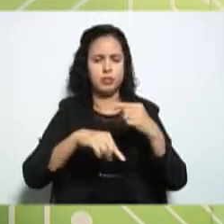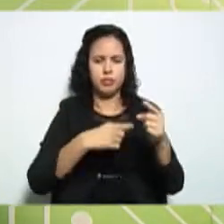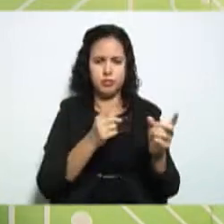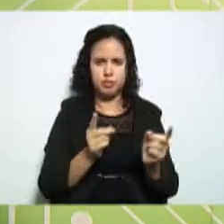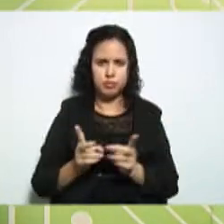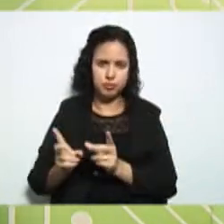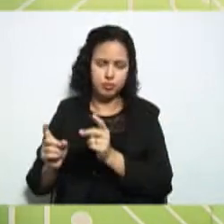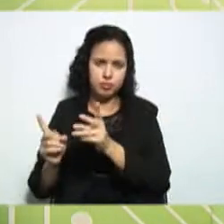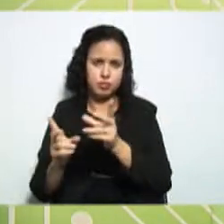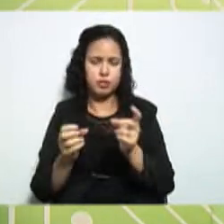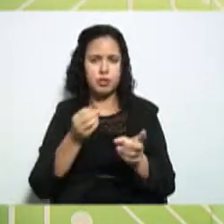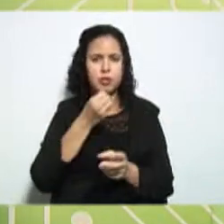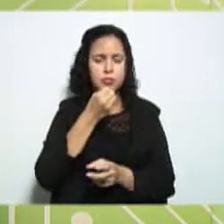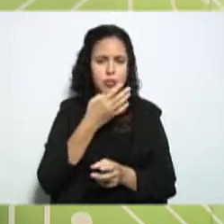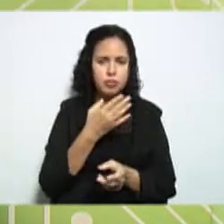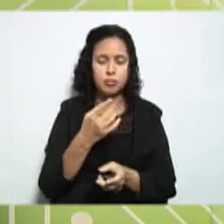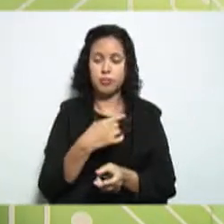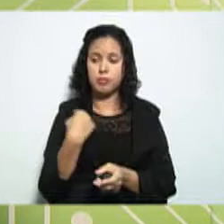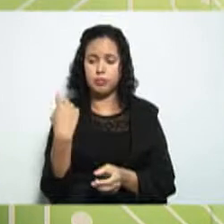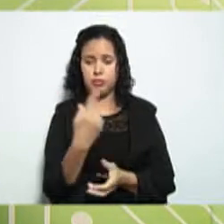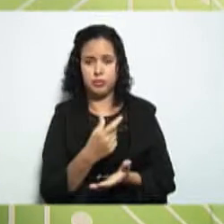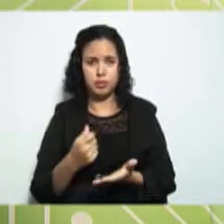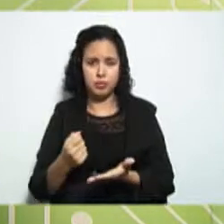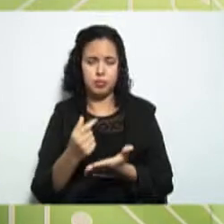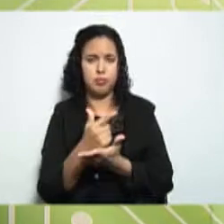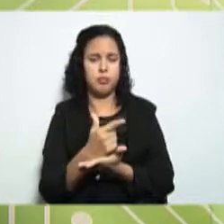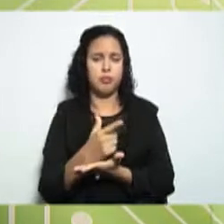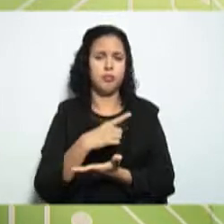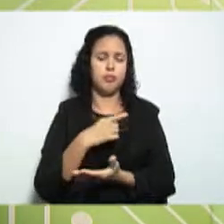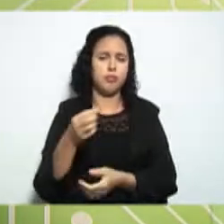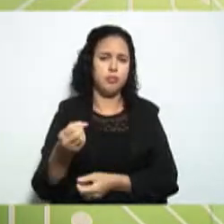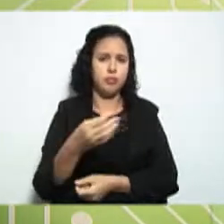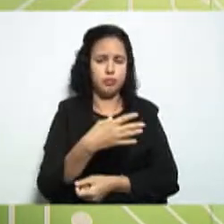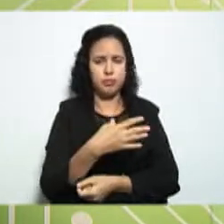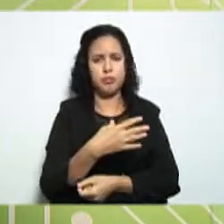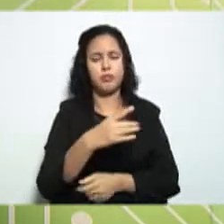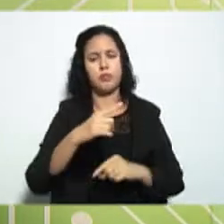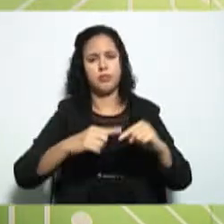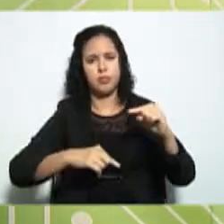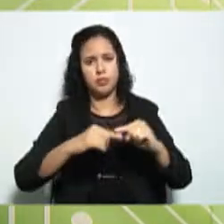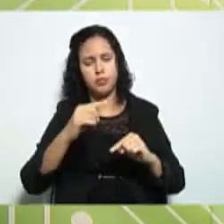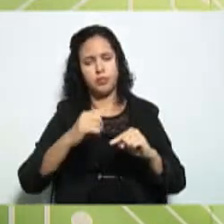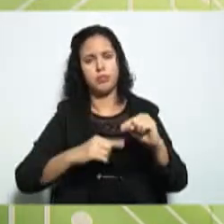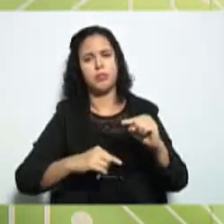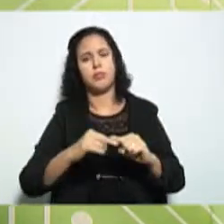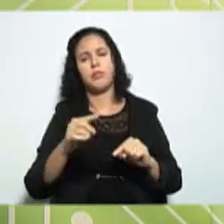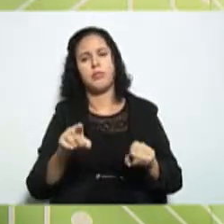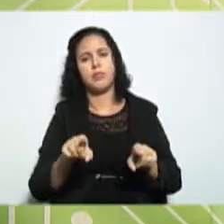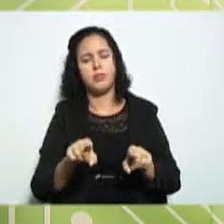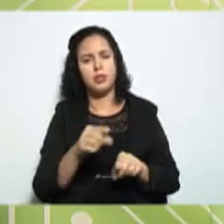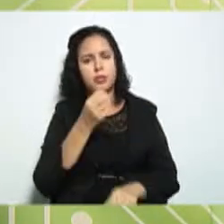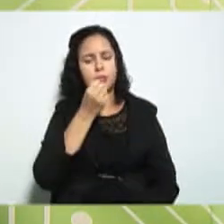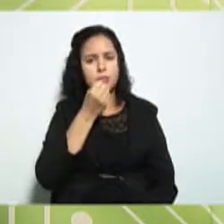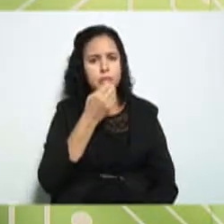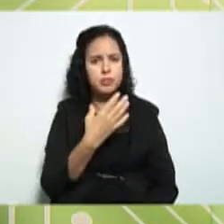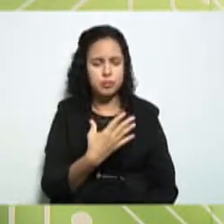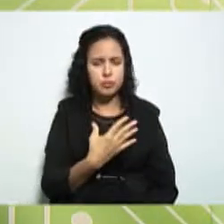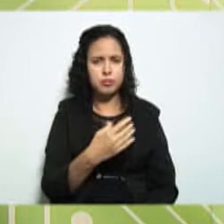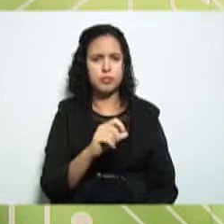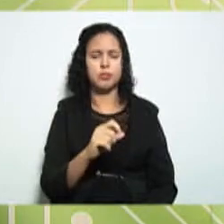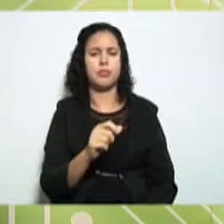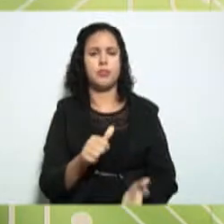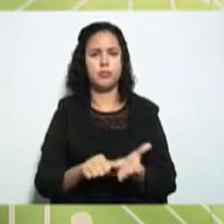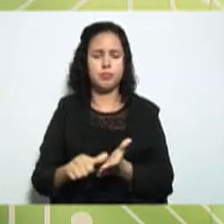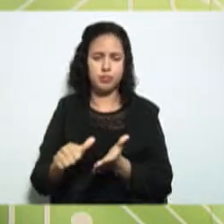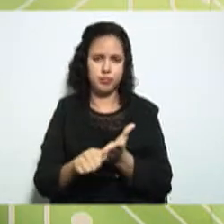é pra gente, é bom para como consumidor, porque a gente tem esse novo produto no mercado que vem com preço bastante acessível, e é bom também para o cooperado, que agora vai